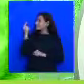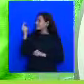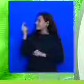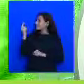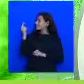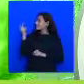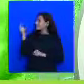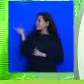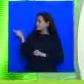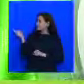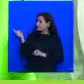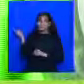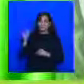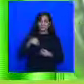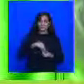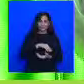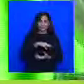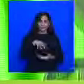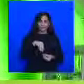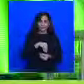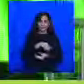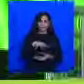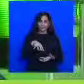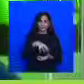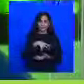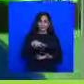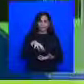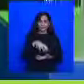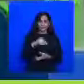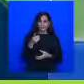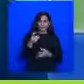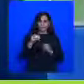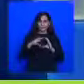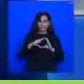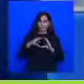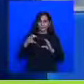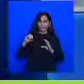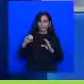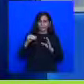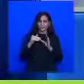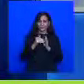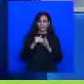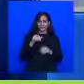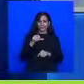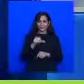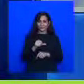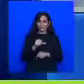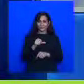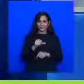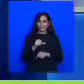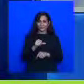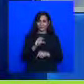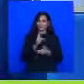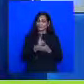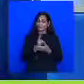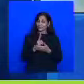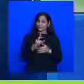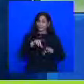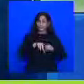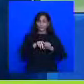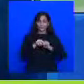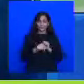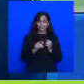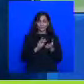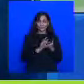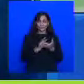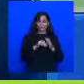posicionada, valendo. Globo recarregado, embaralhando 10 bolas numeradas de 0 a 9. Na sequência do Super